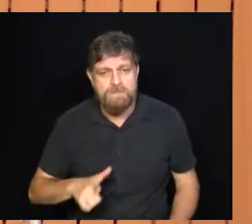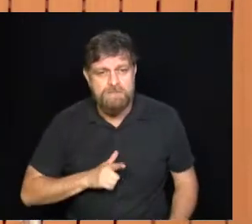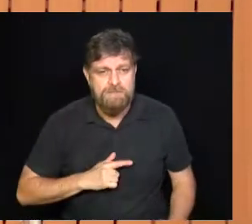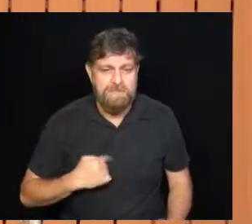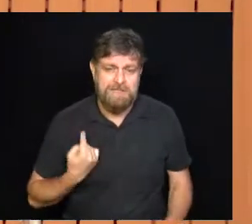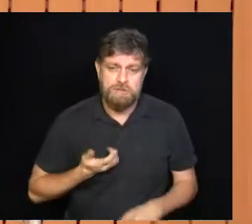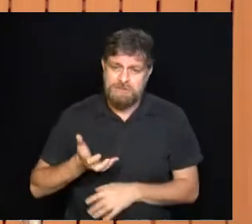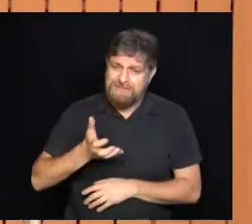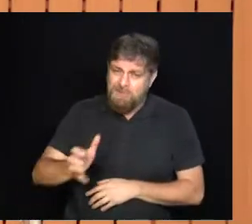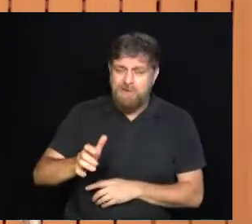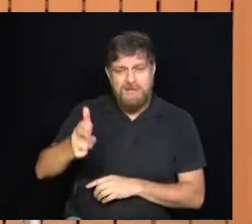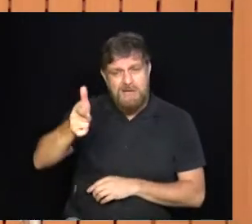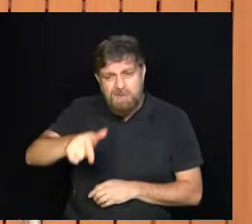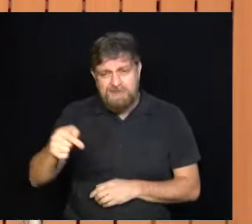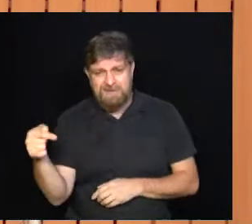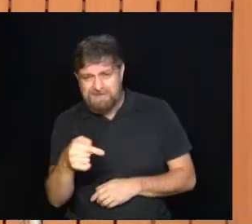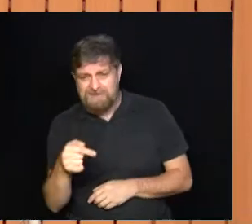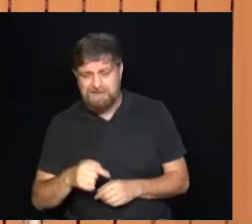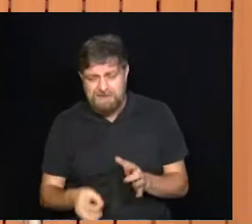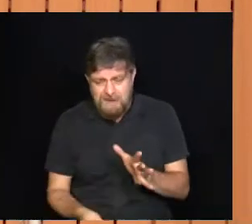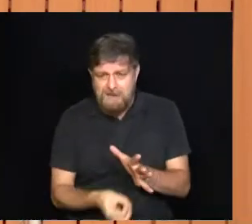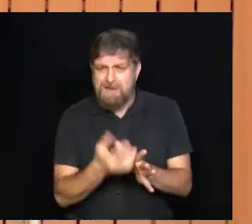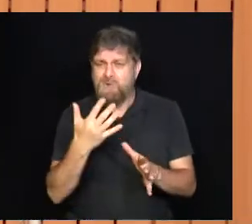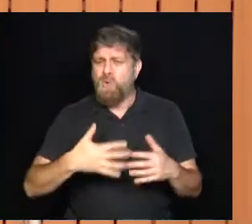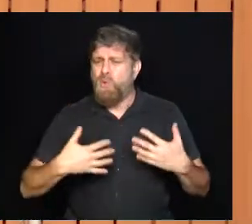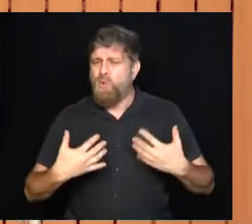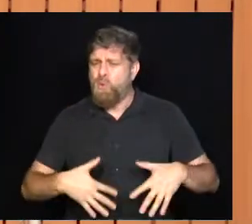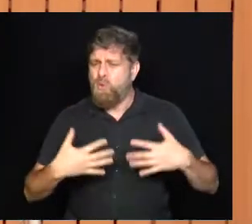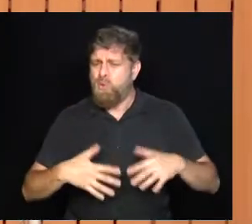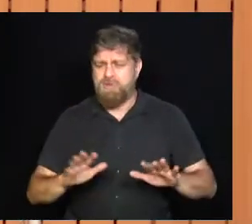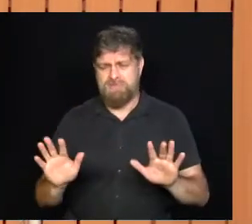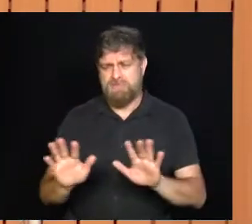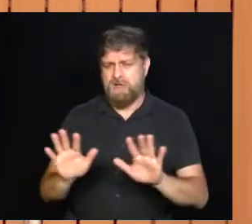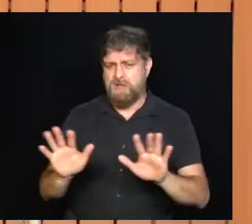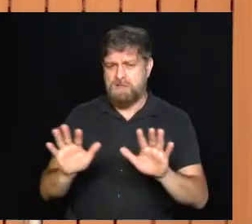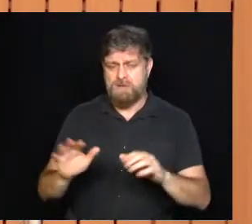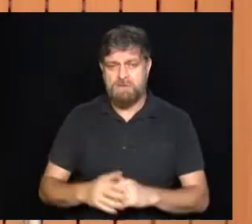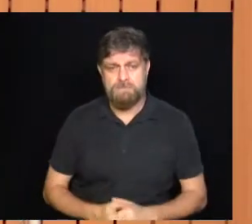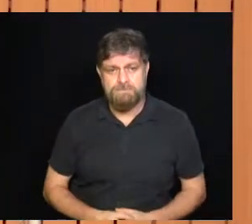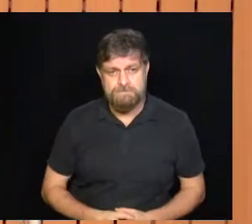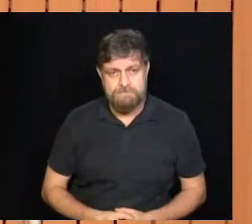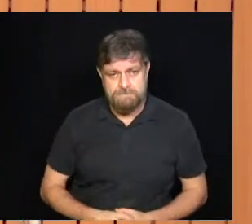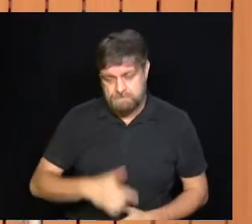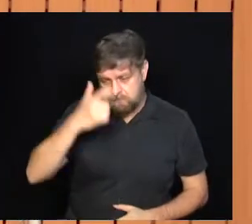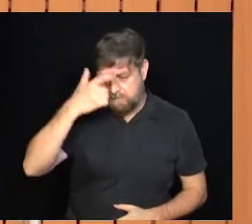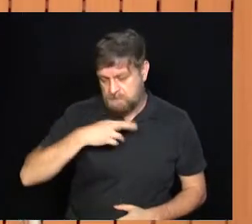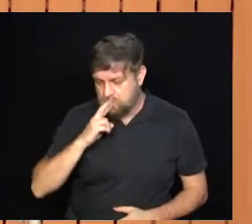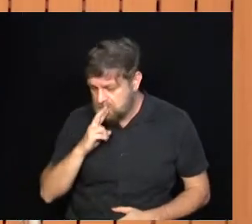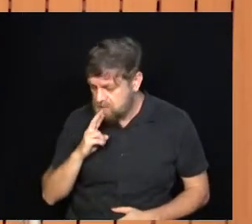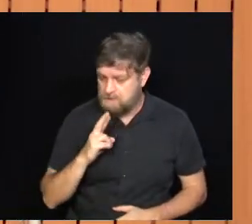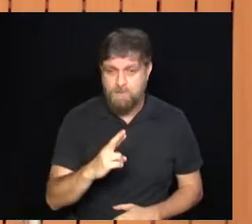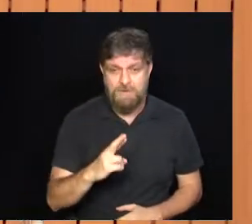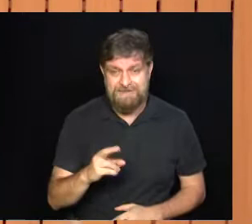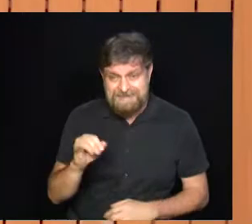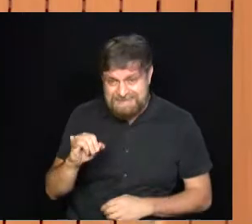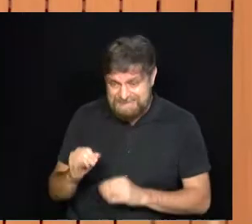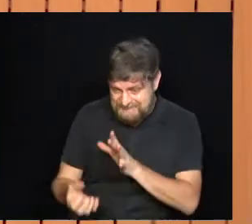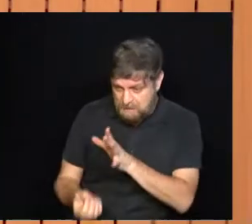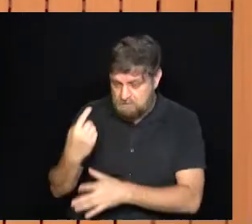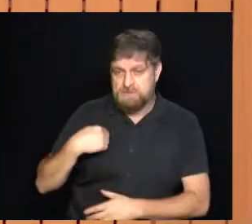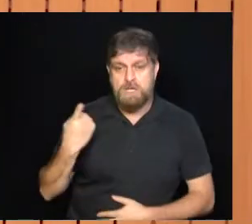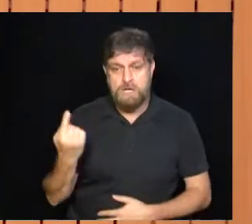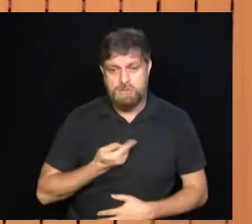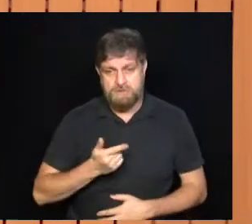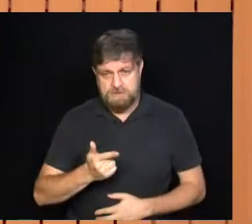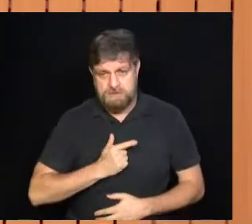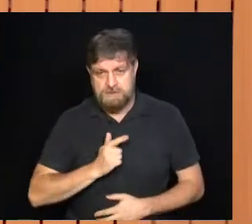quer, mais uma vez, que esses fatos ocorram, mas digo que, se acontecer, nós temos